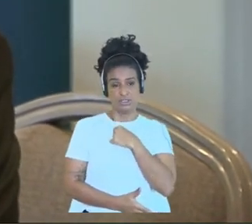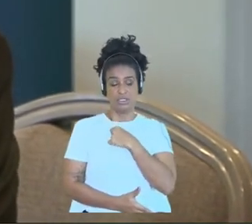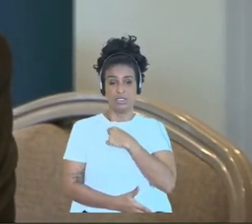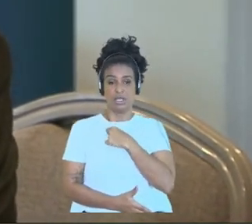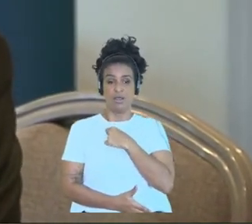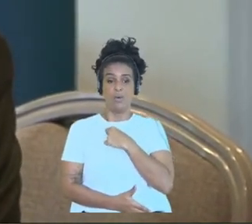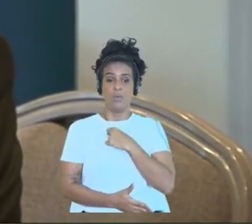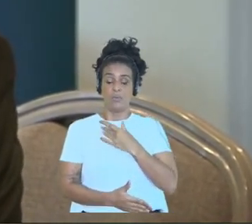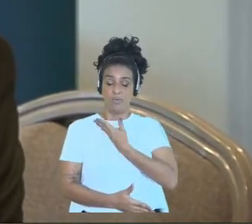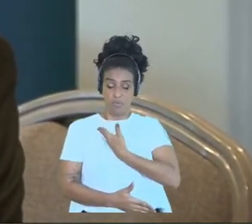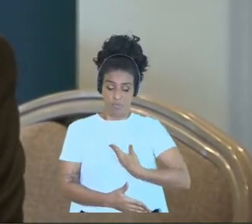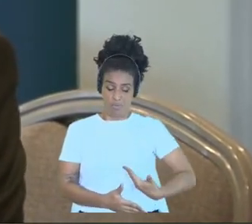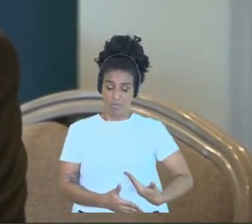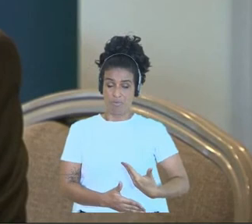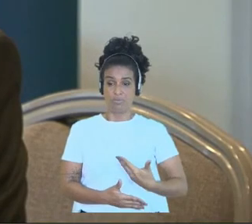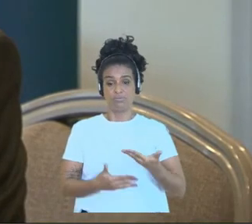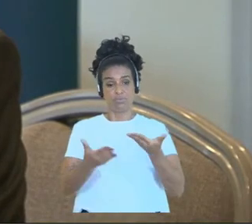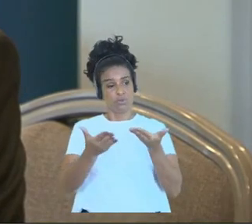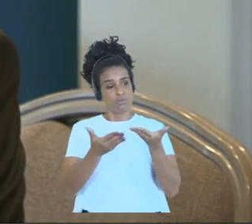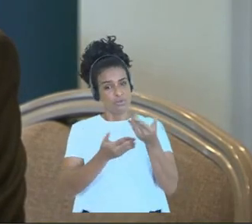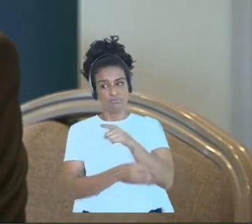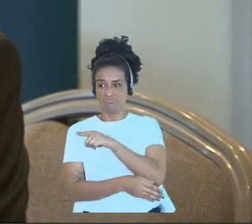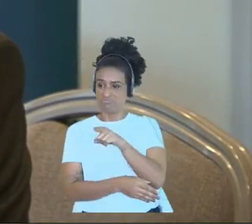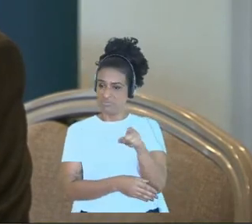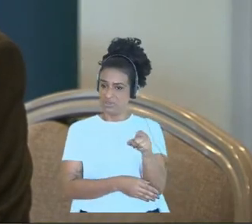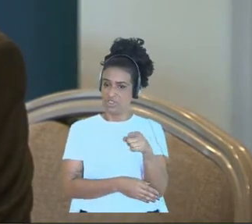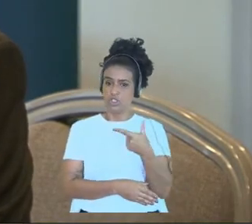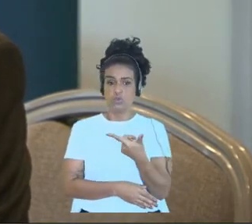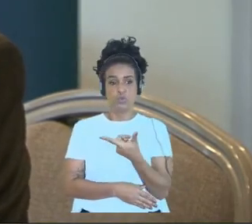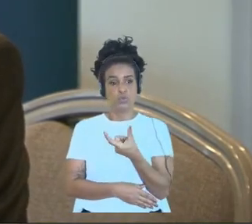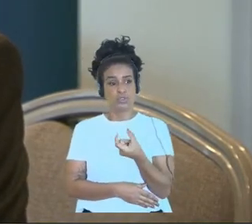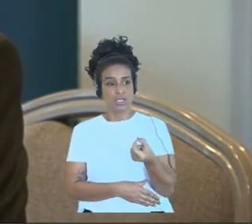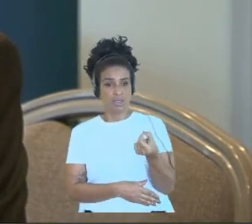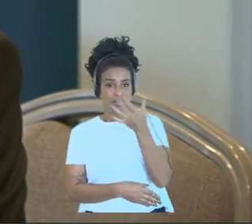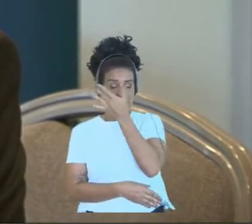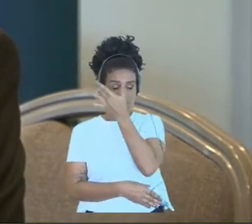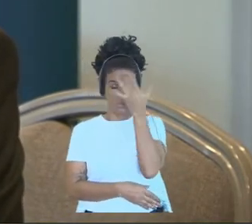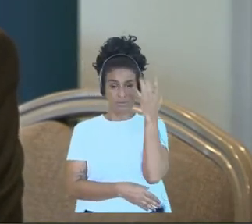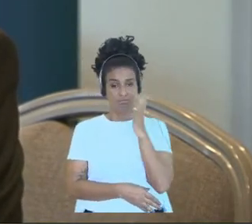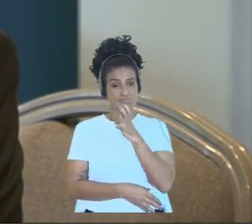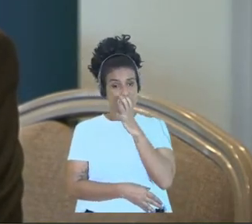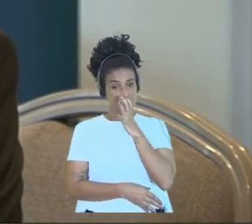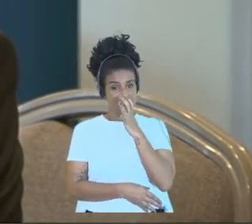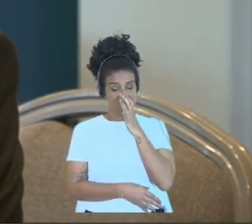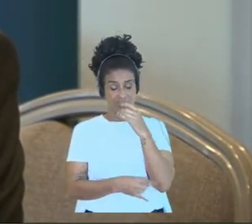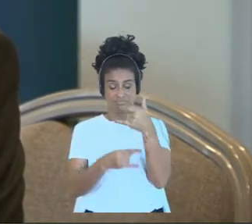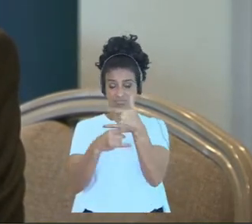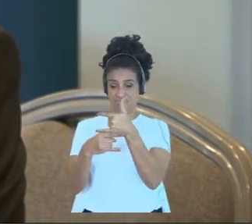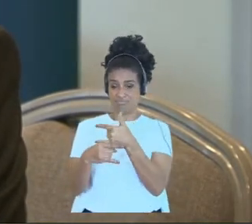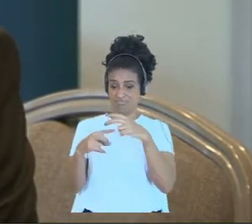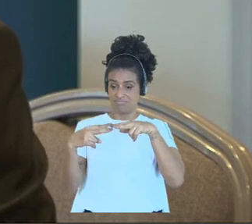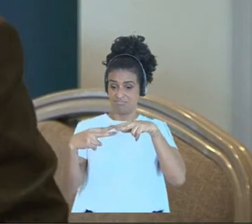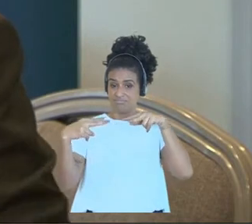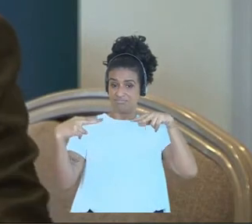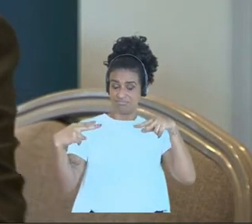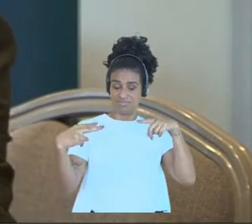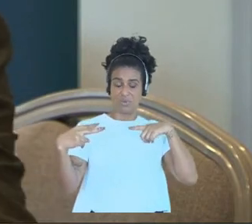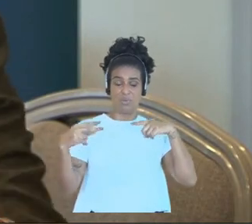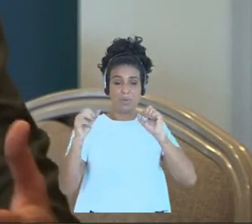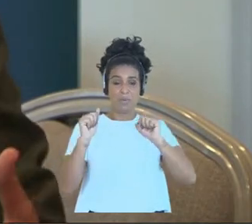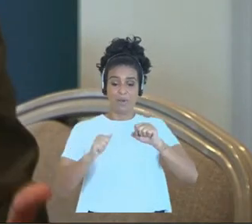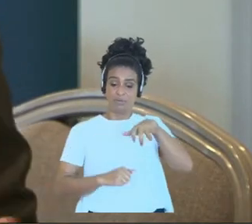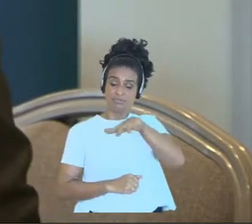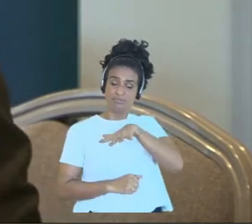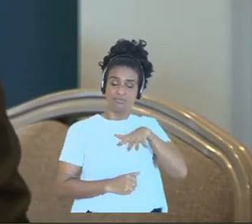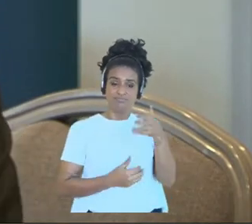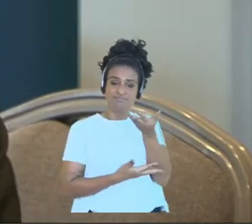convidar a todos vocês que estão conosco aqui na sala, temos cerca de 200 pessoas nos acompanhando pelas redes sociais, que a gente possa estar num